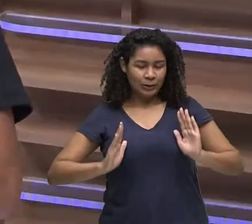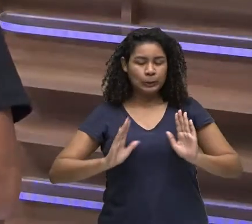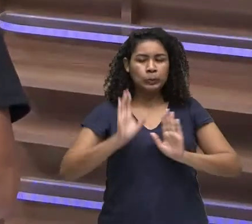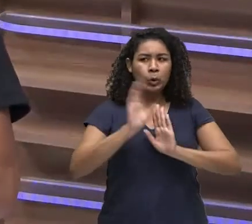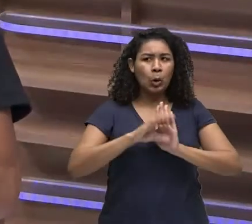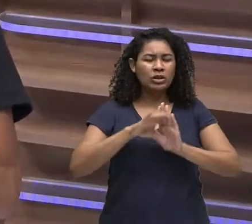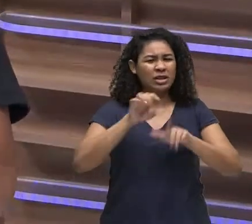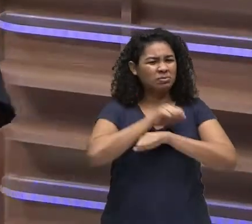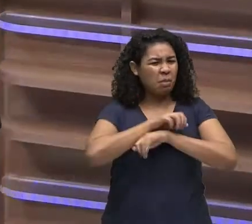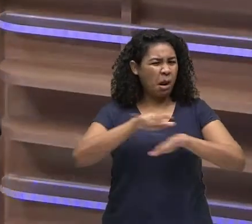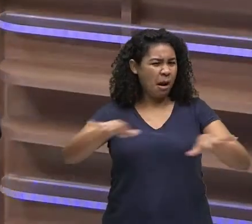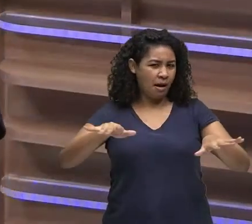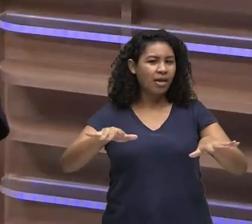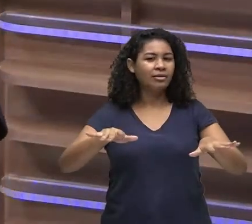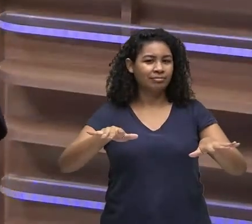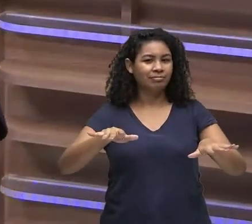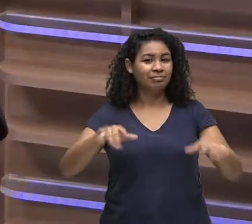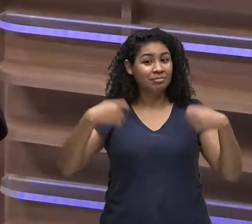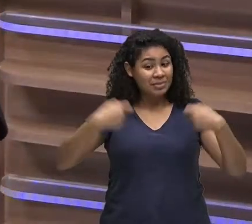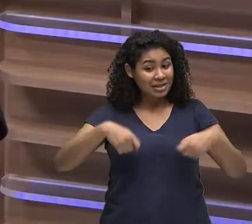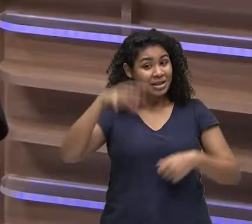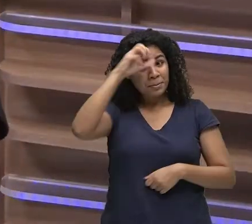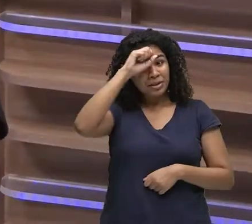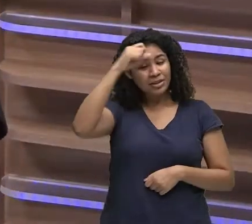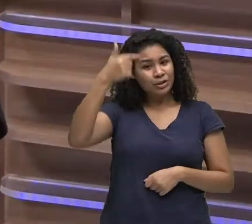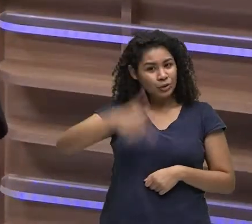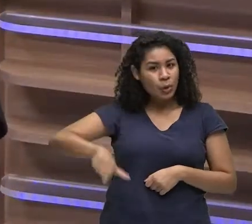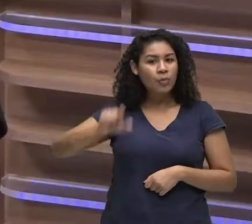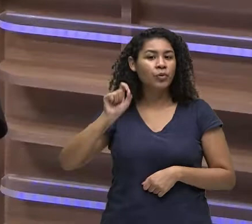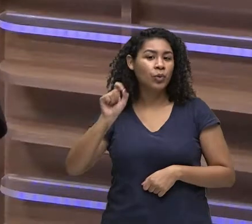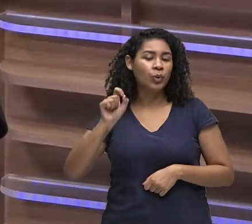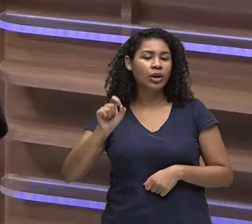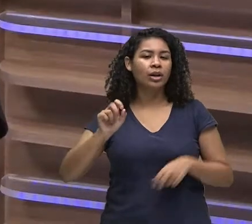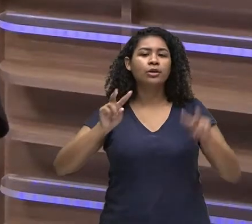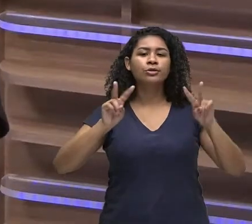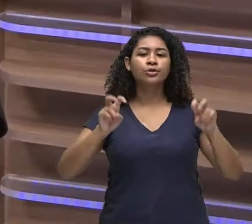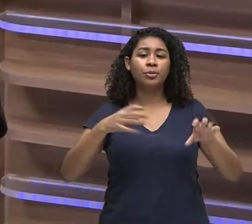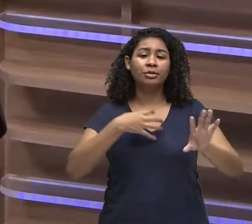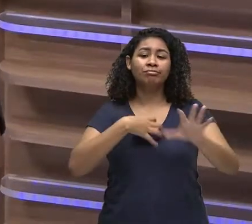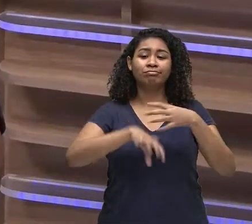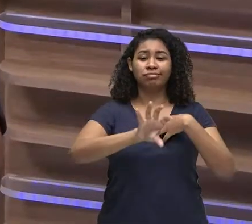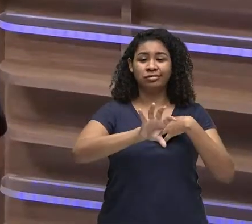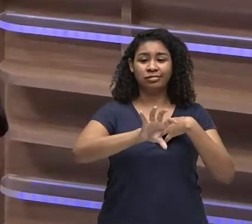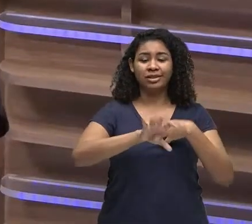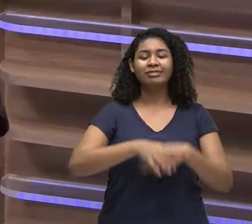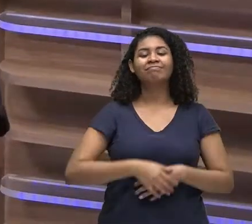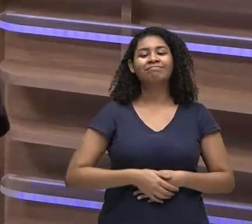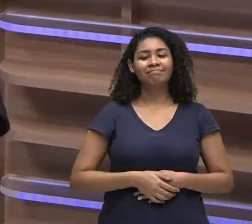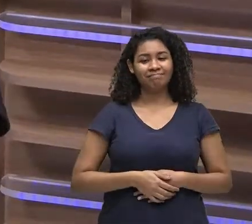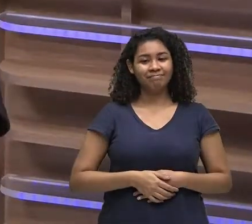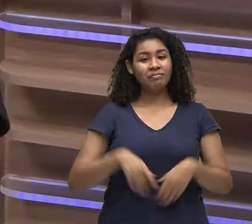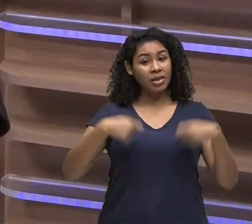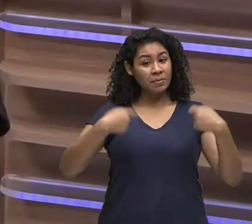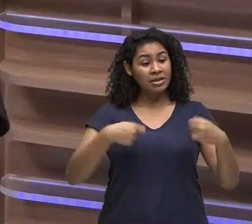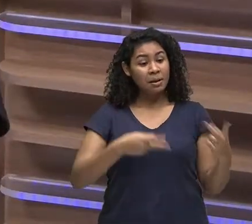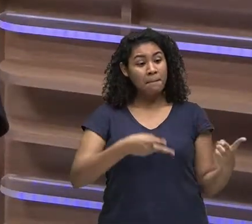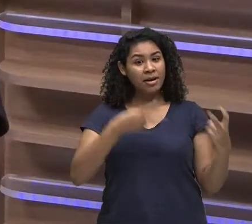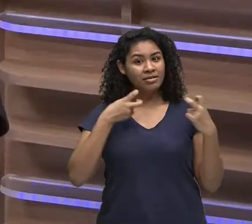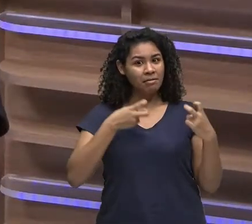muito explorado e precisou ser aprendido por nós, que é o conceito de empatia. Eu preciso enxergar o